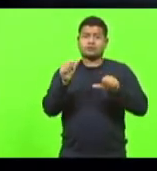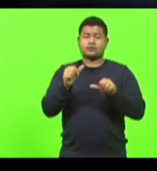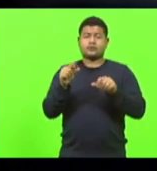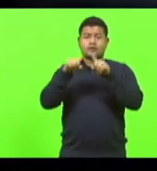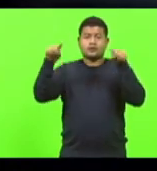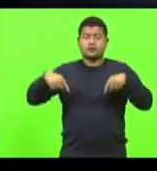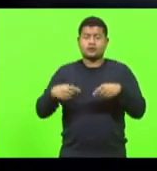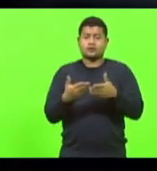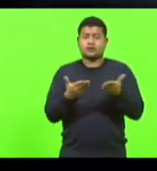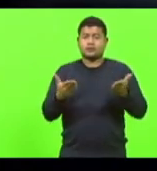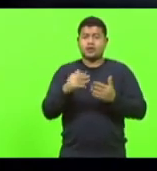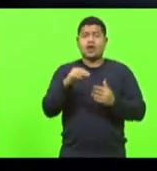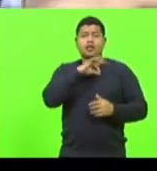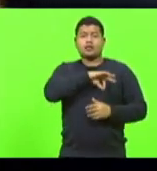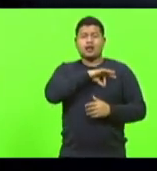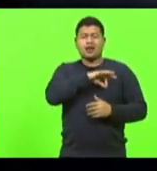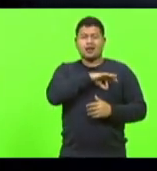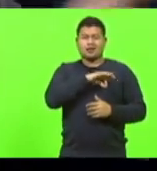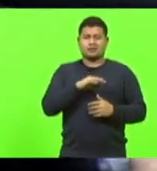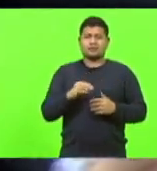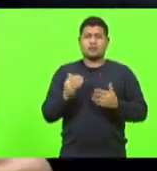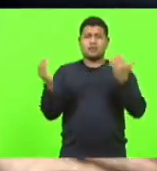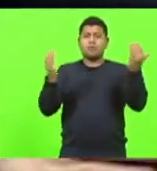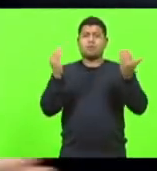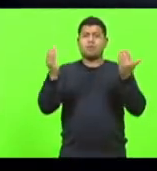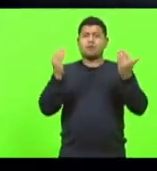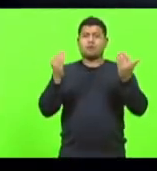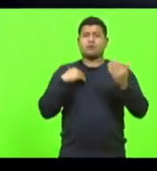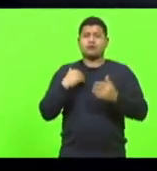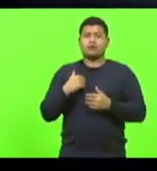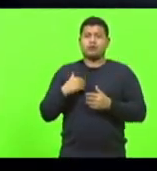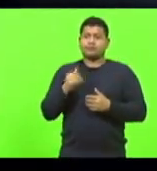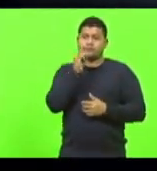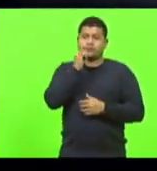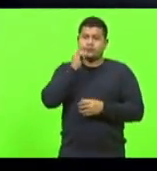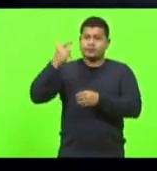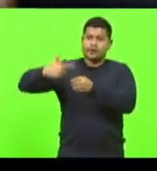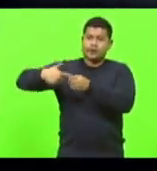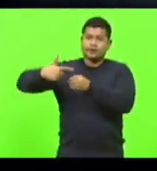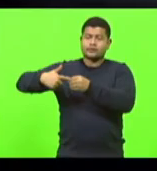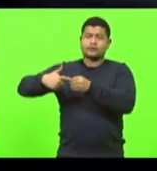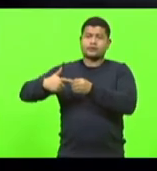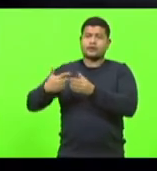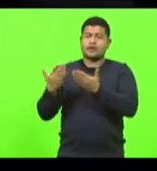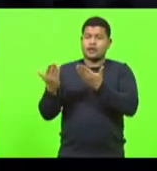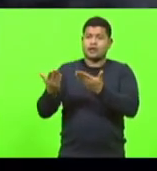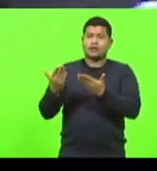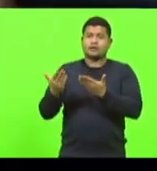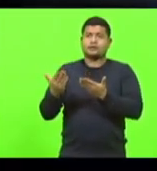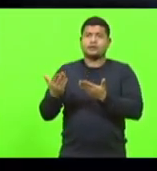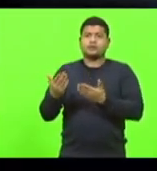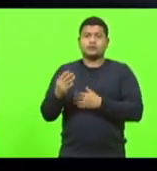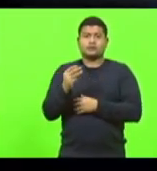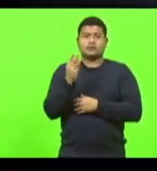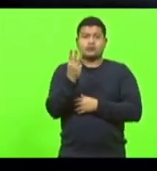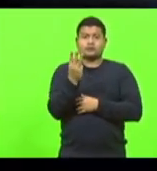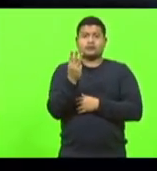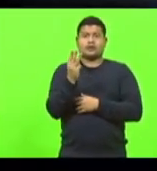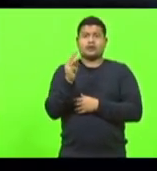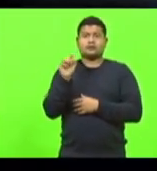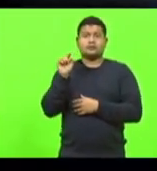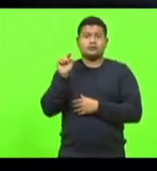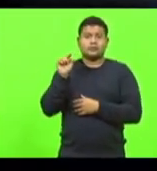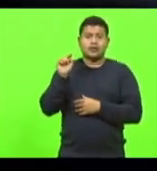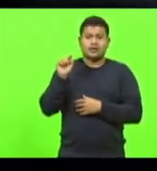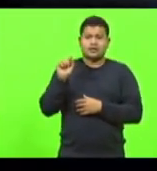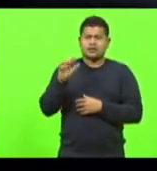servidores e fizer um comparativo talvez aí com preço do litro da gasolina por exemplo talvez a gasolina eu tava em três e pouco agora tá em